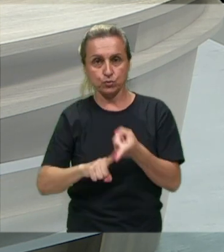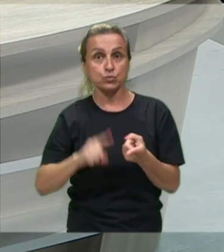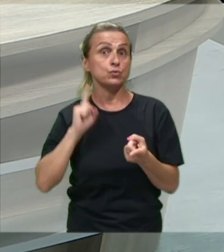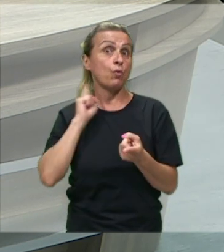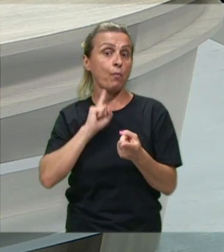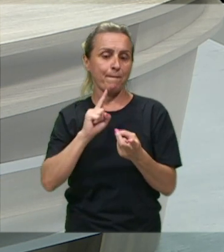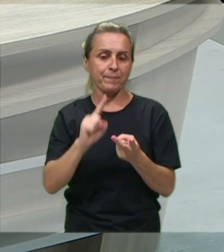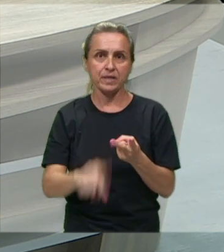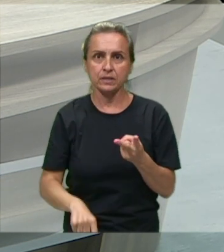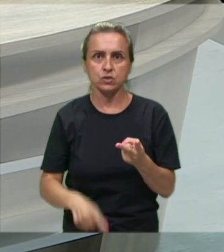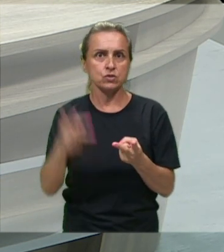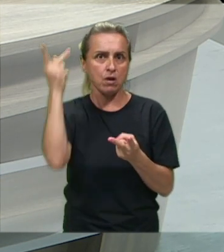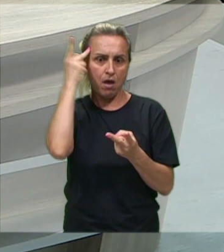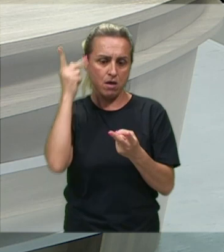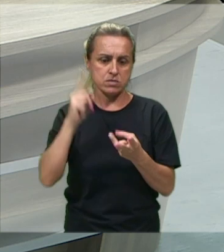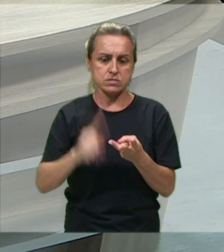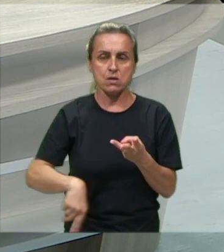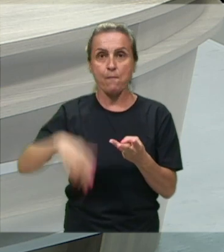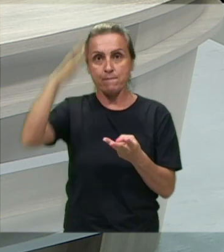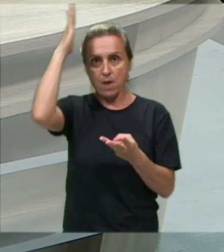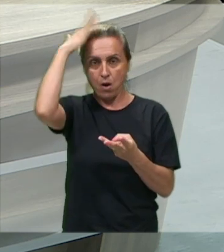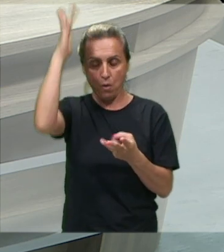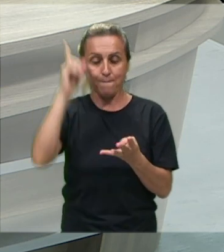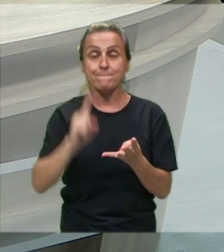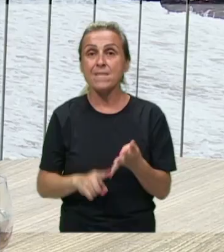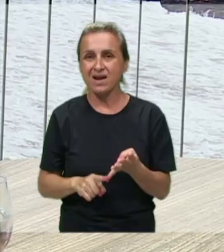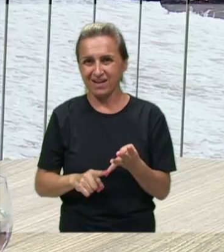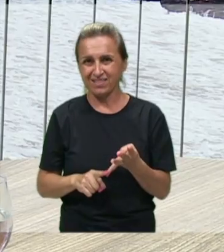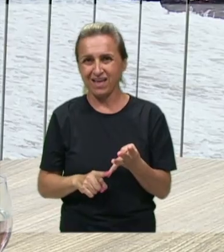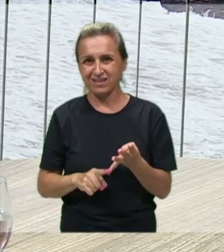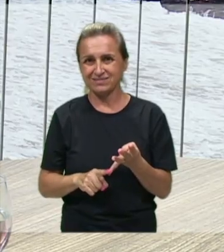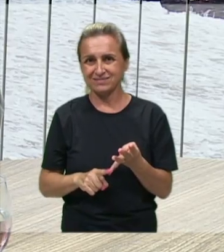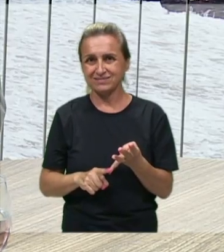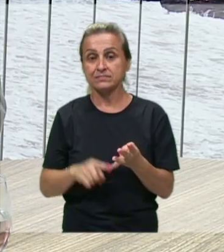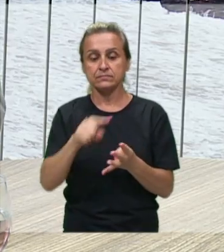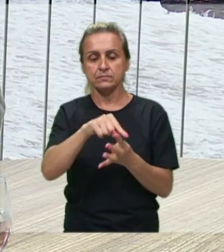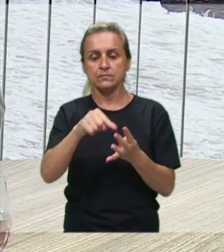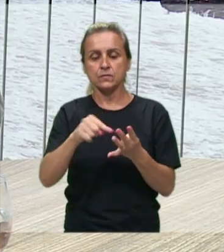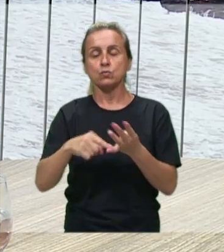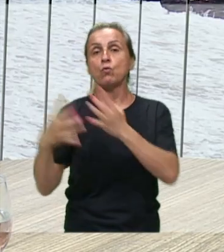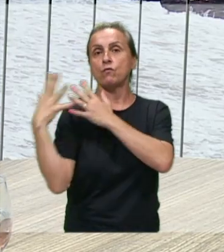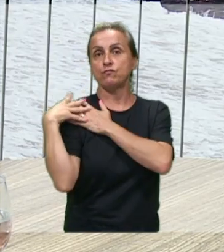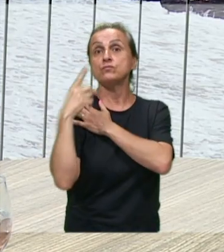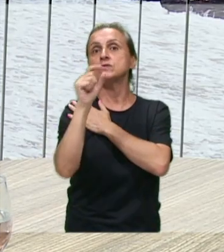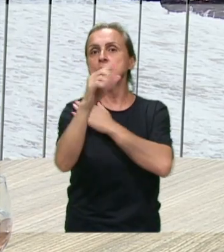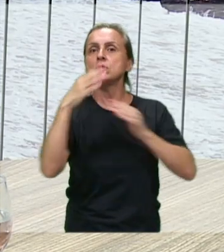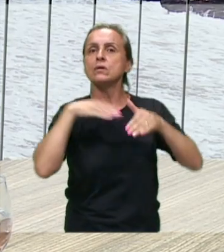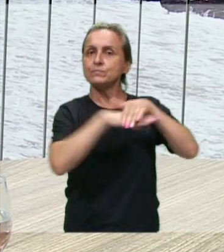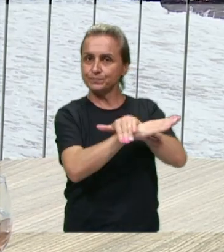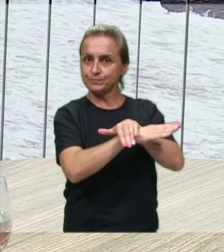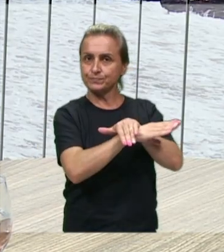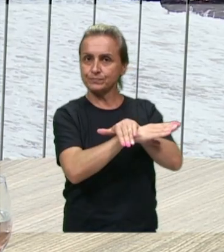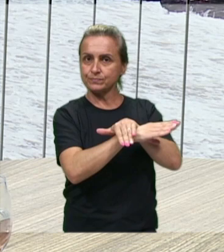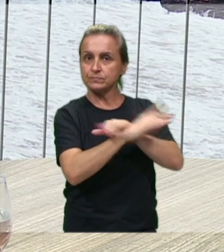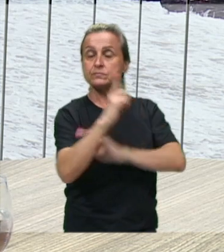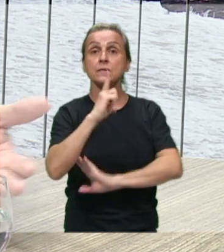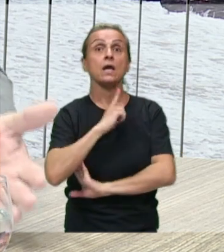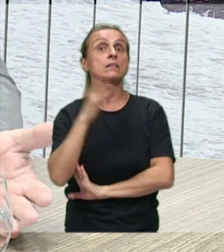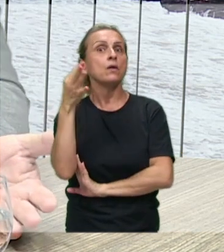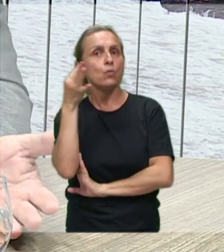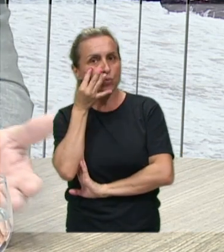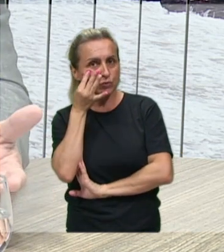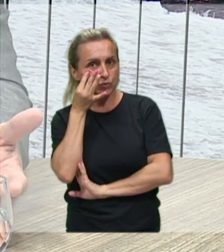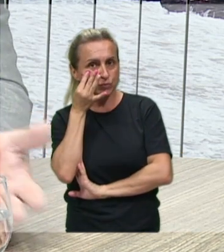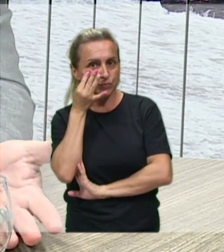Paulo, Norte do Paraná, para fazer o quê? A parte de armazenamento. E tem um custo para isso. Na porta